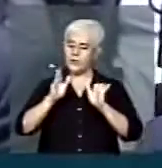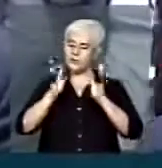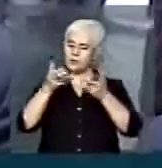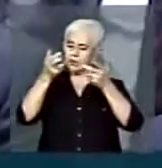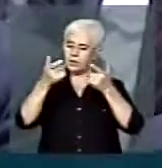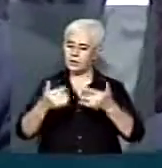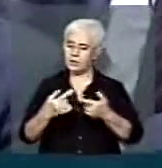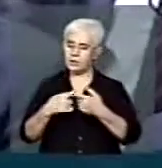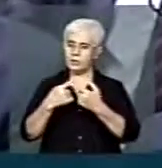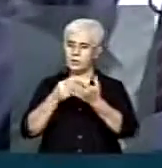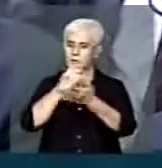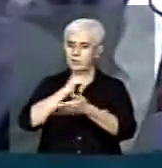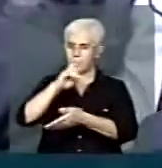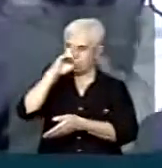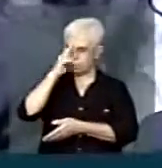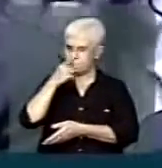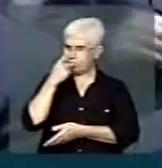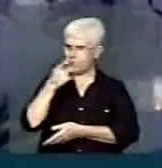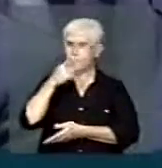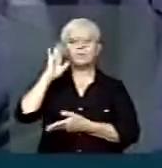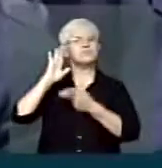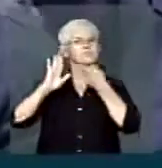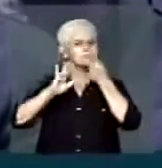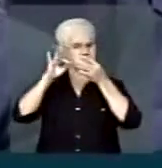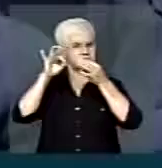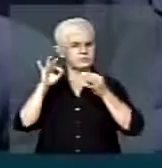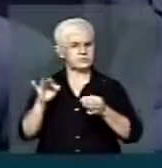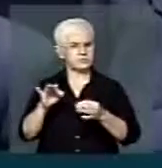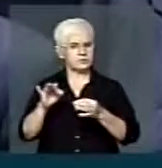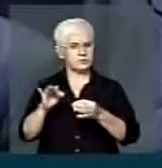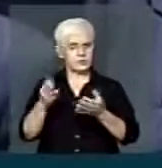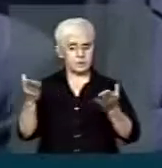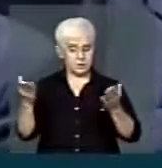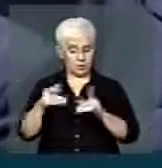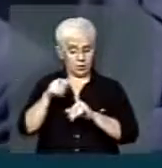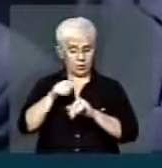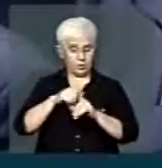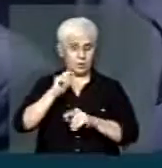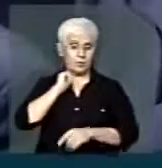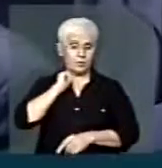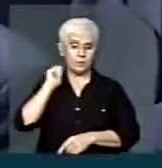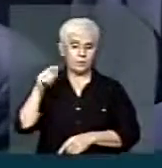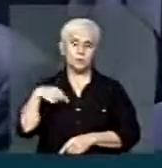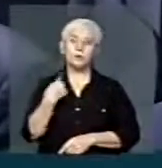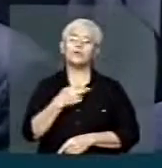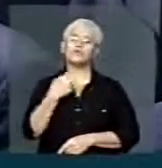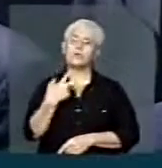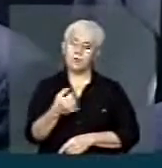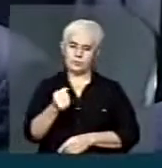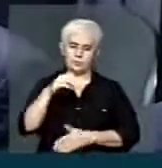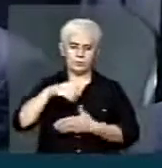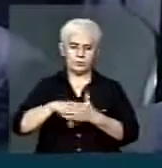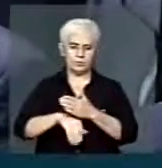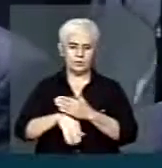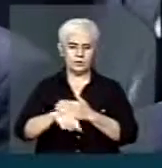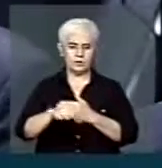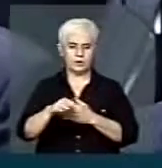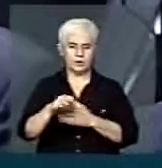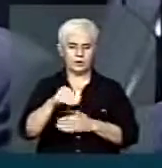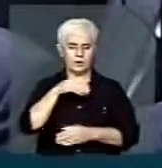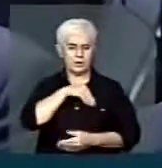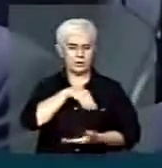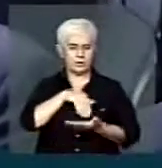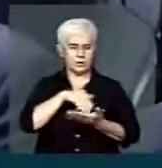pela palavra aqui dada por Vossa Excelência, que ainda no mês de abril nós vamos voltar ao piso das agências comunitárias de saúde de Emias. Então,